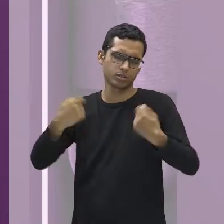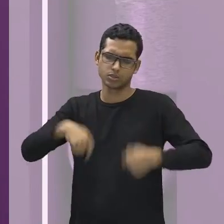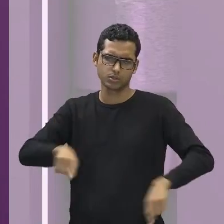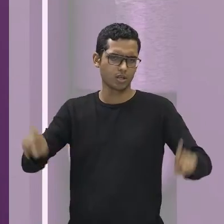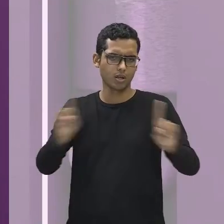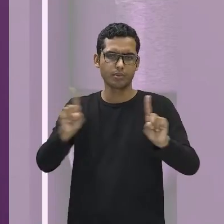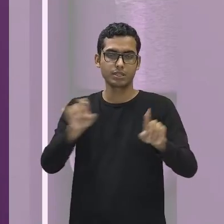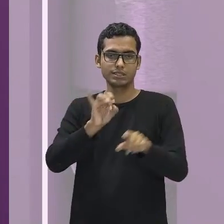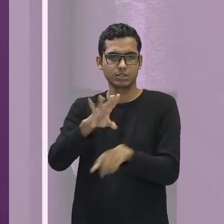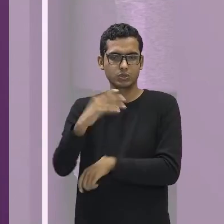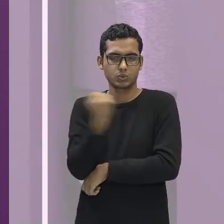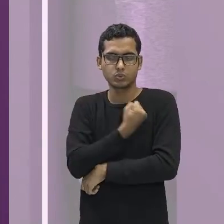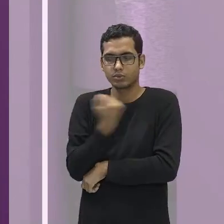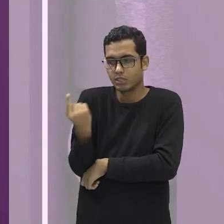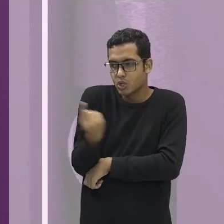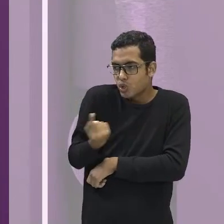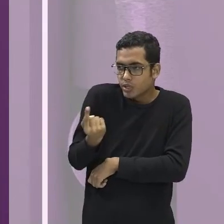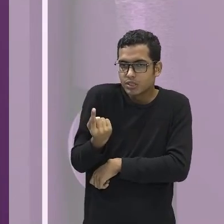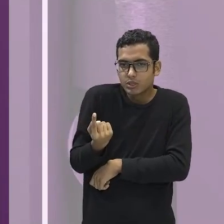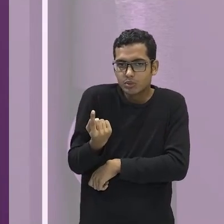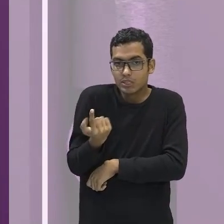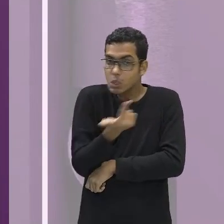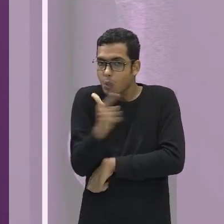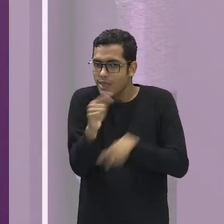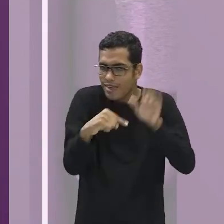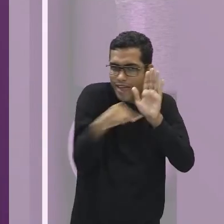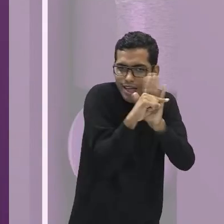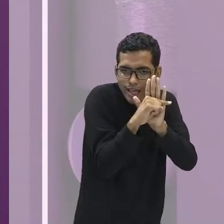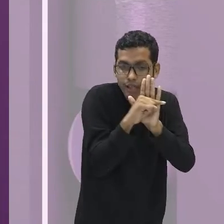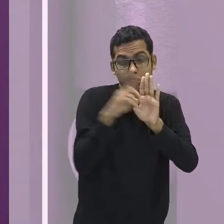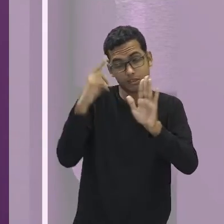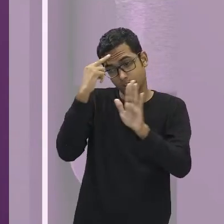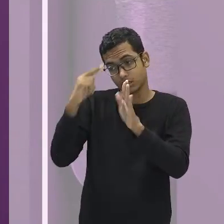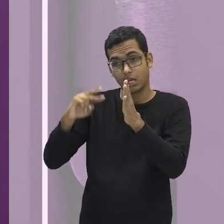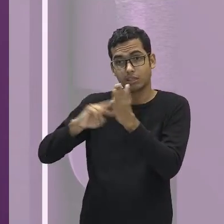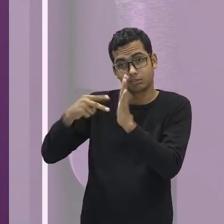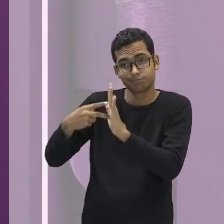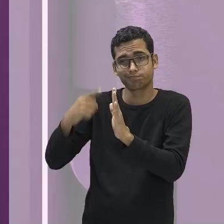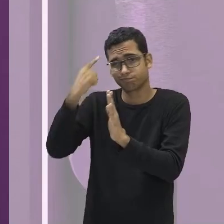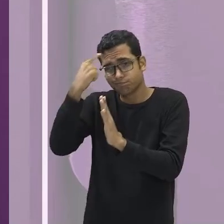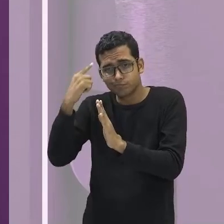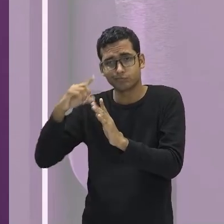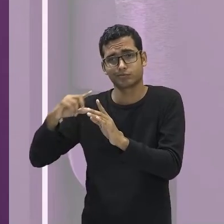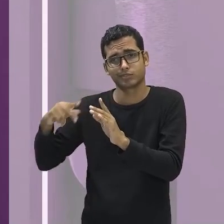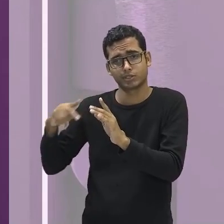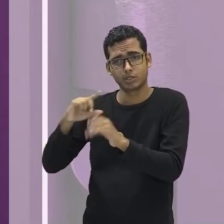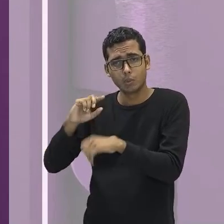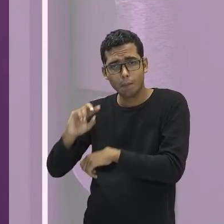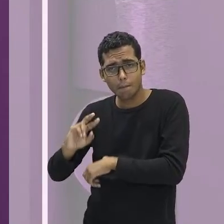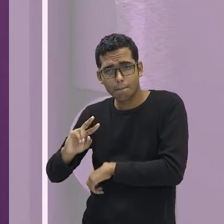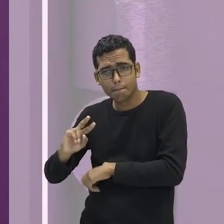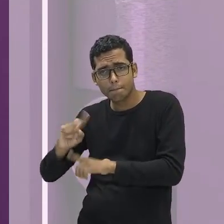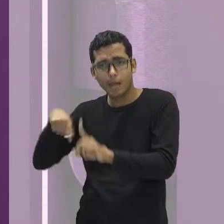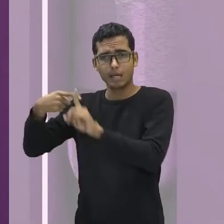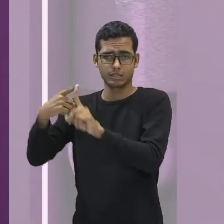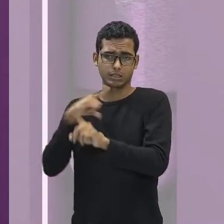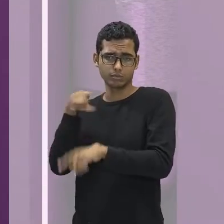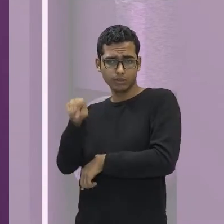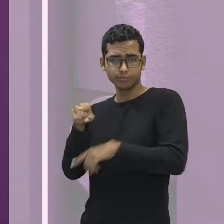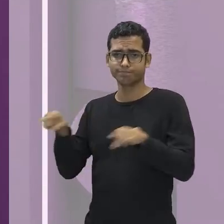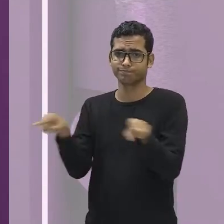sozinho, entende-se, subentende-se que o sinal de mais, o sinal positivo existe ali. Mas quando o número é